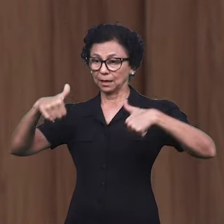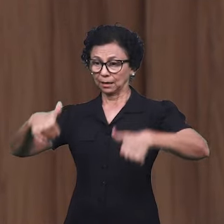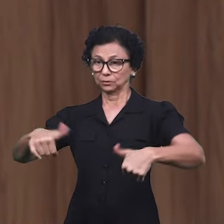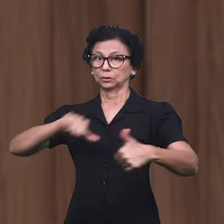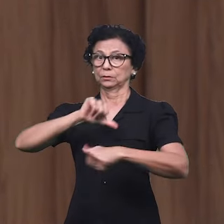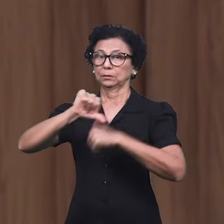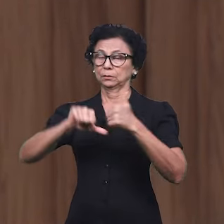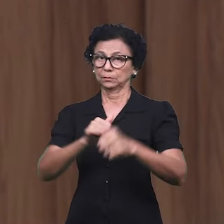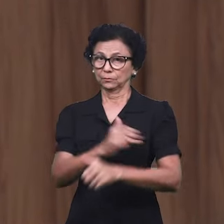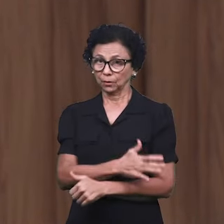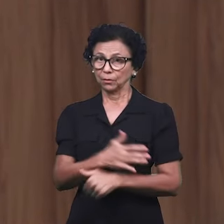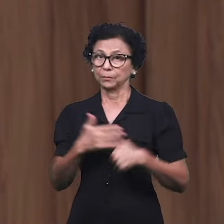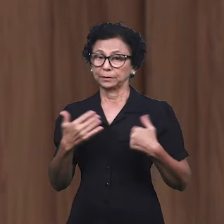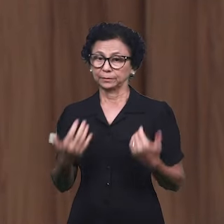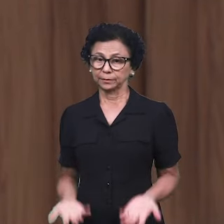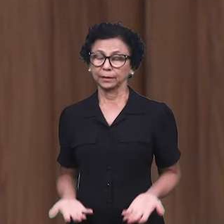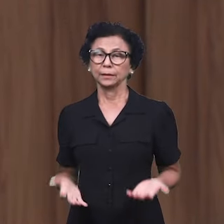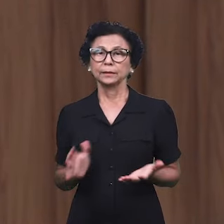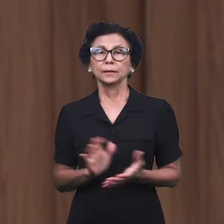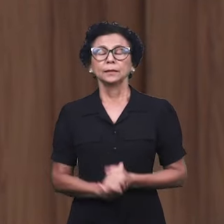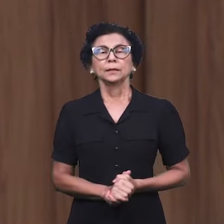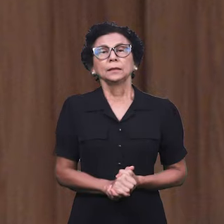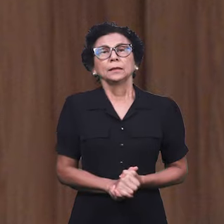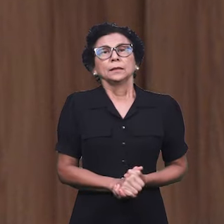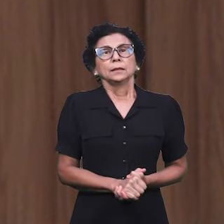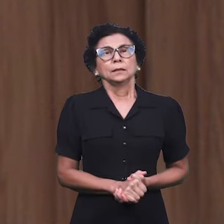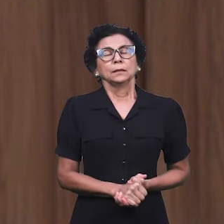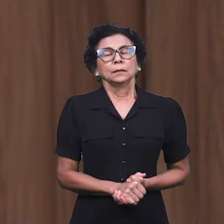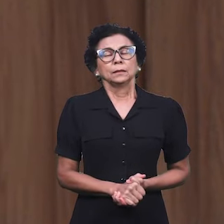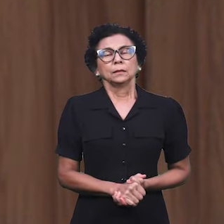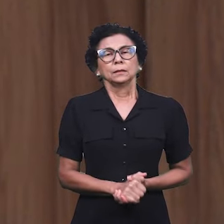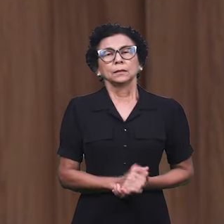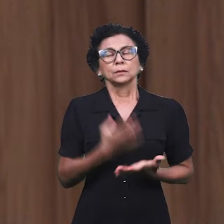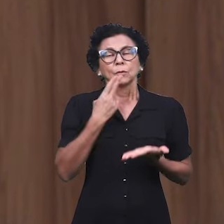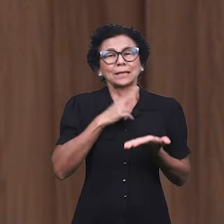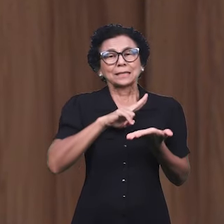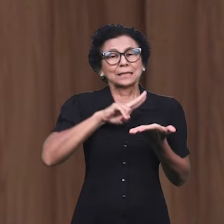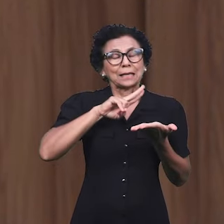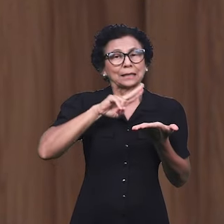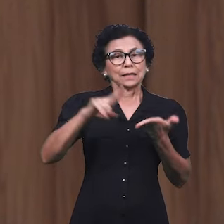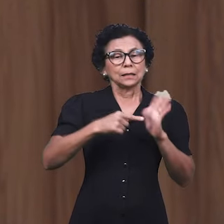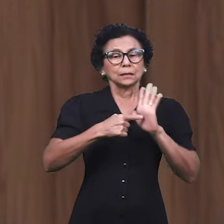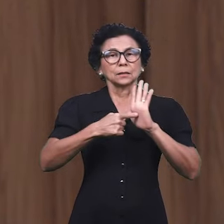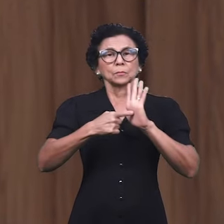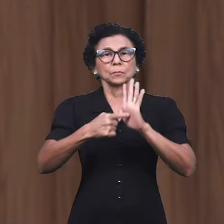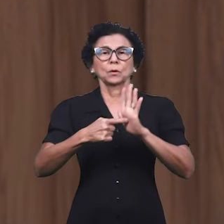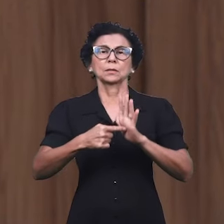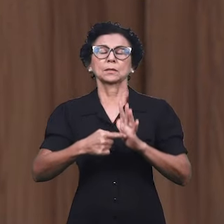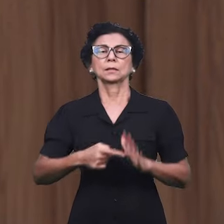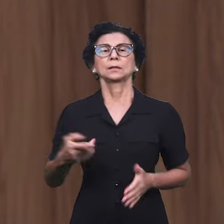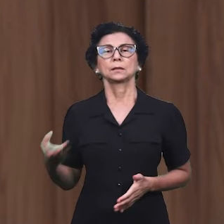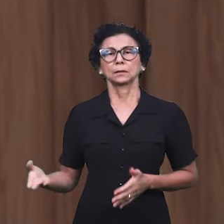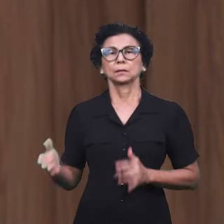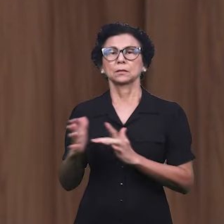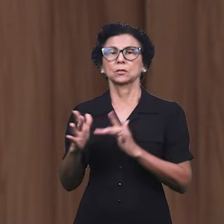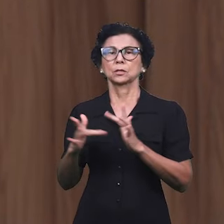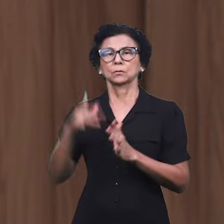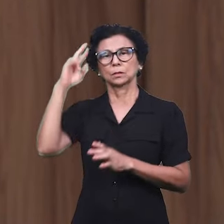a referência gloriosa de que Jesus ele vai se impor como Senhor de todas as